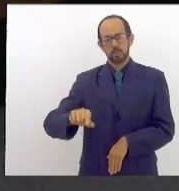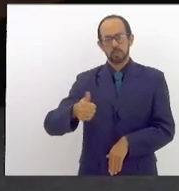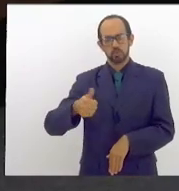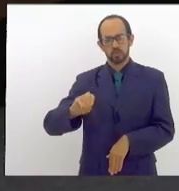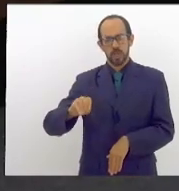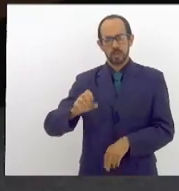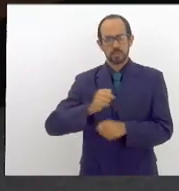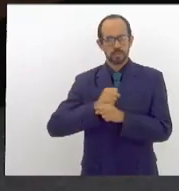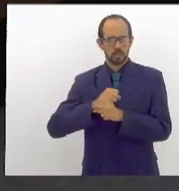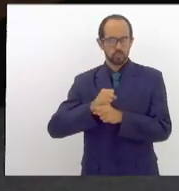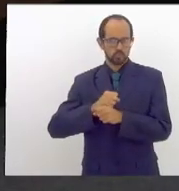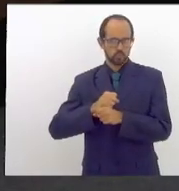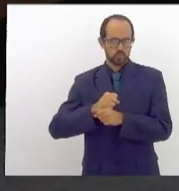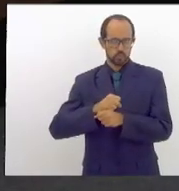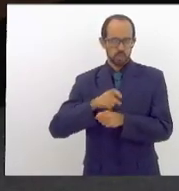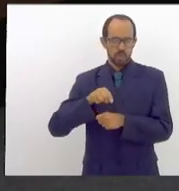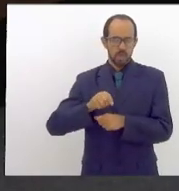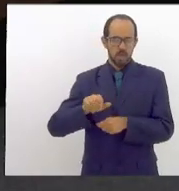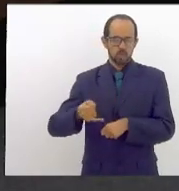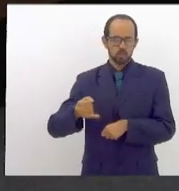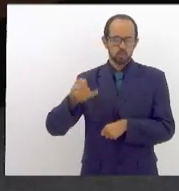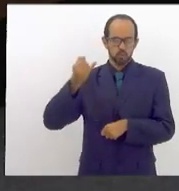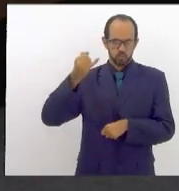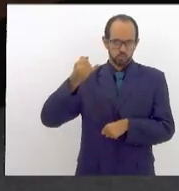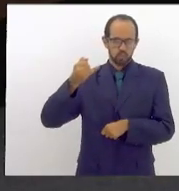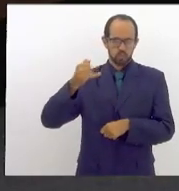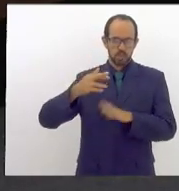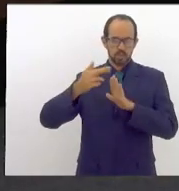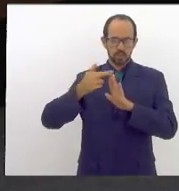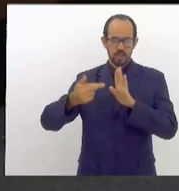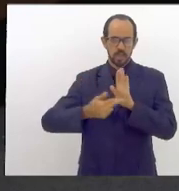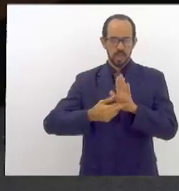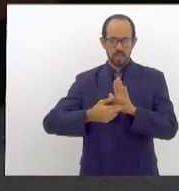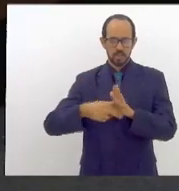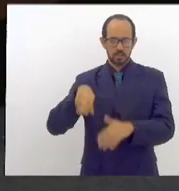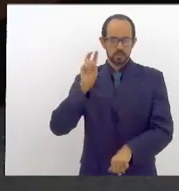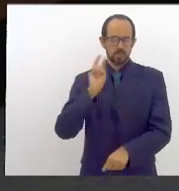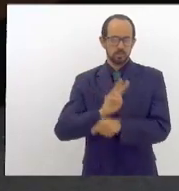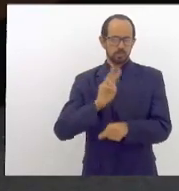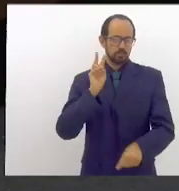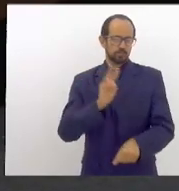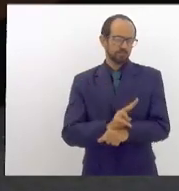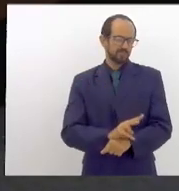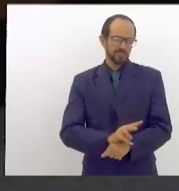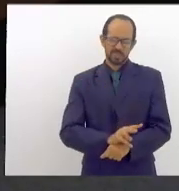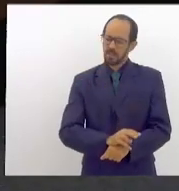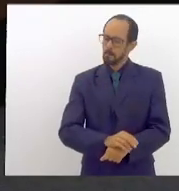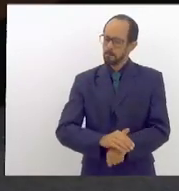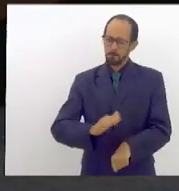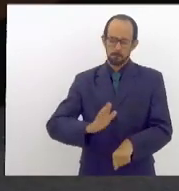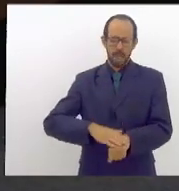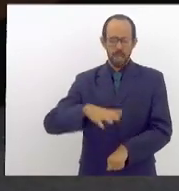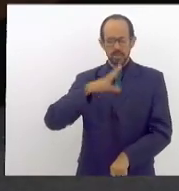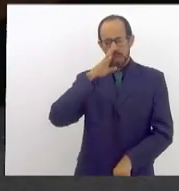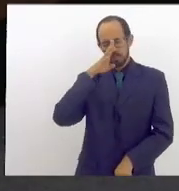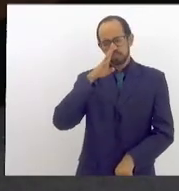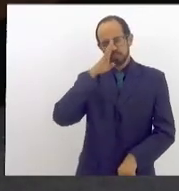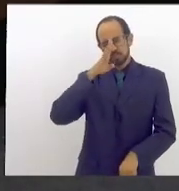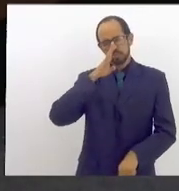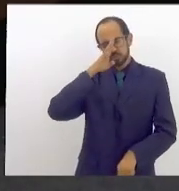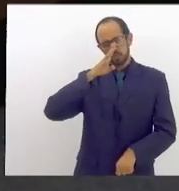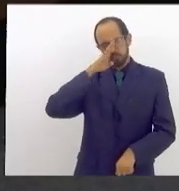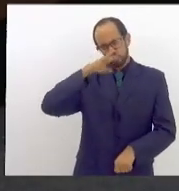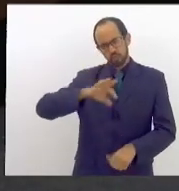são juros e as condições de empréstimo mais distorcivos já